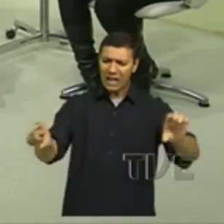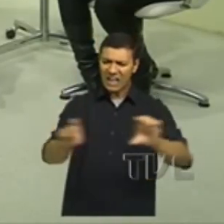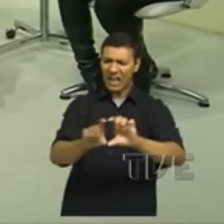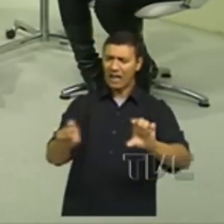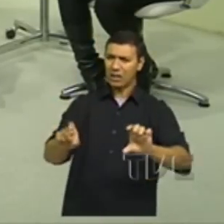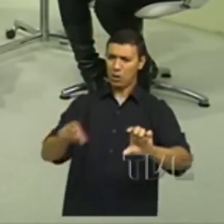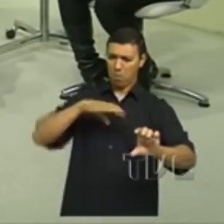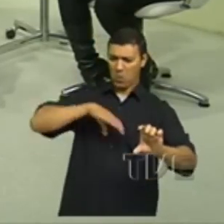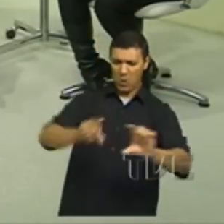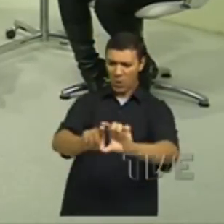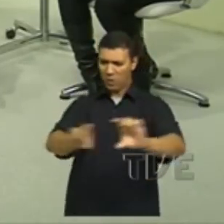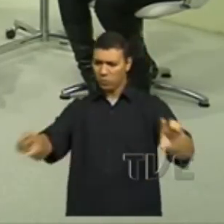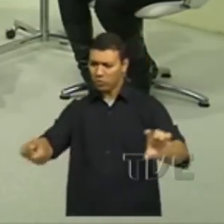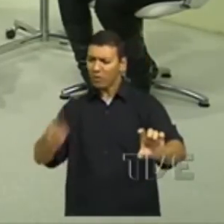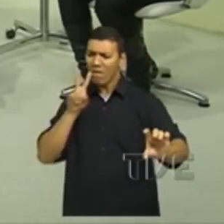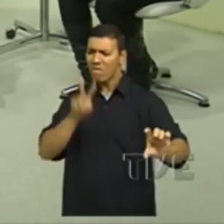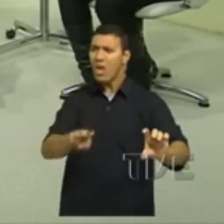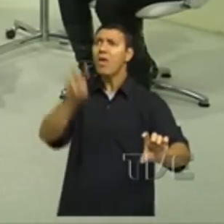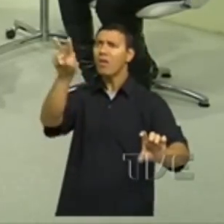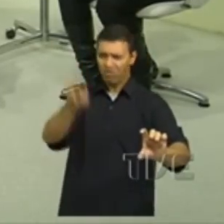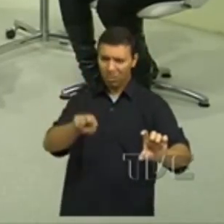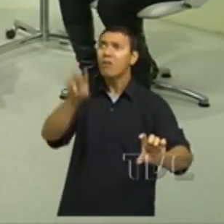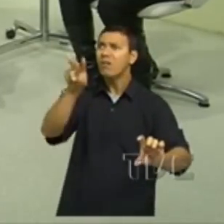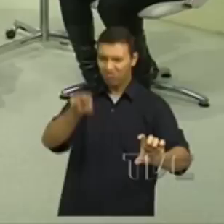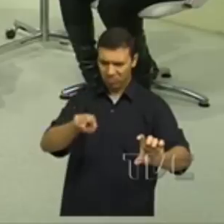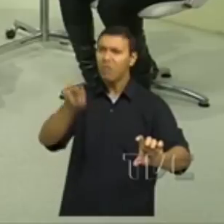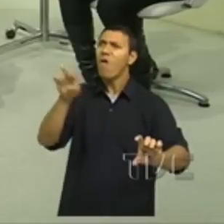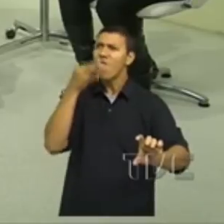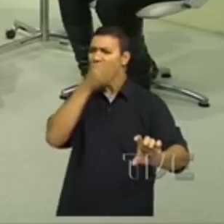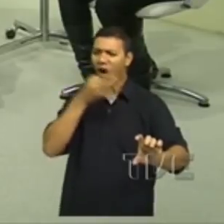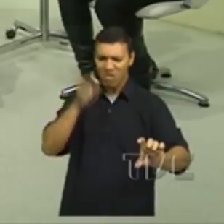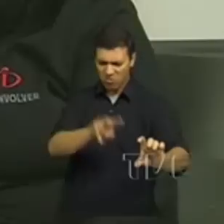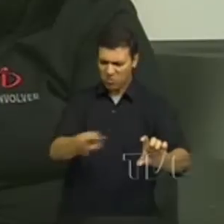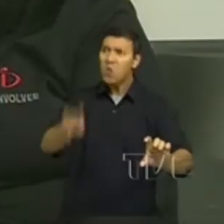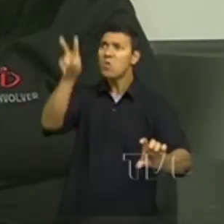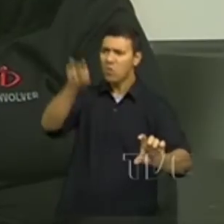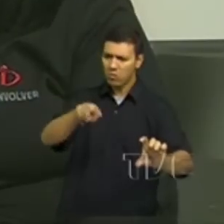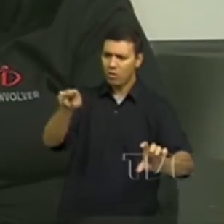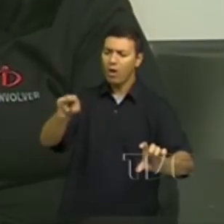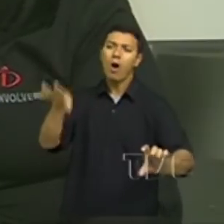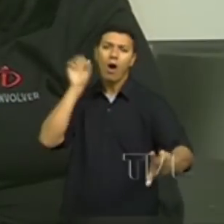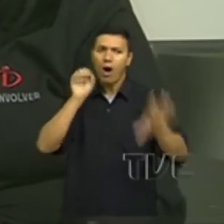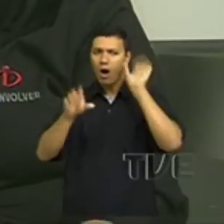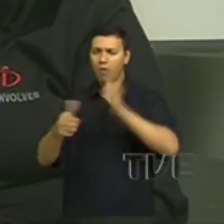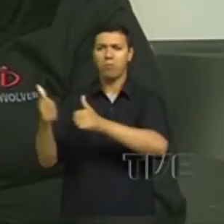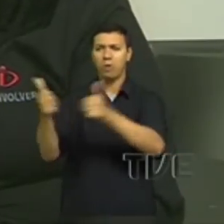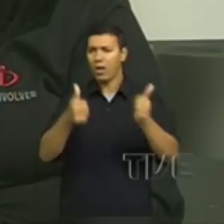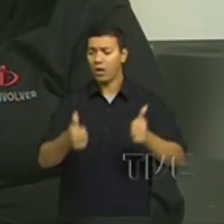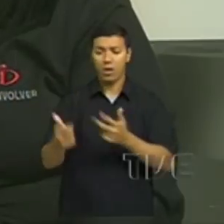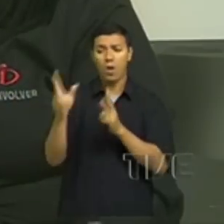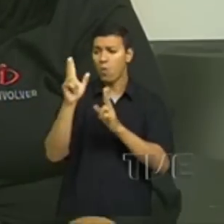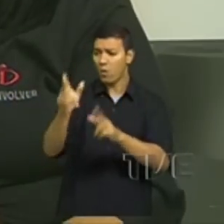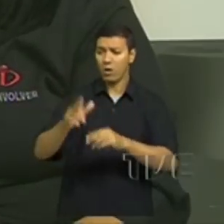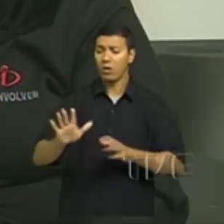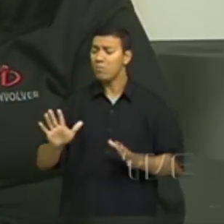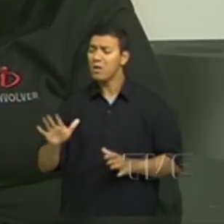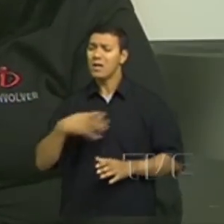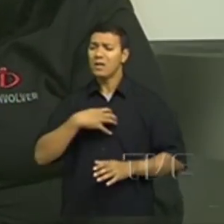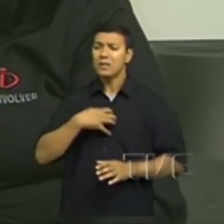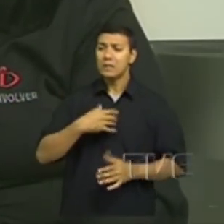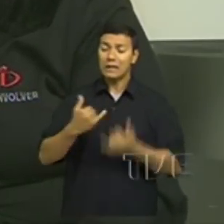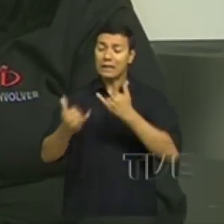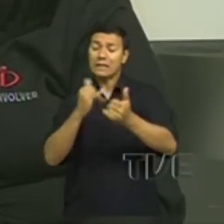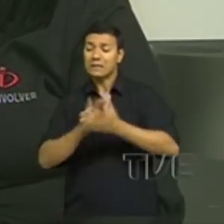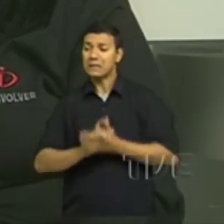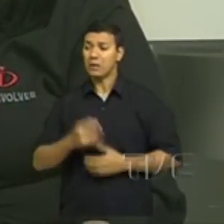dos personagens, os sons do ambiente também aparecem? Perfeito, os sons do ambiente também aparecem. Por quê? Por uma questão óbvia. A pessoa com